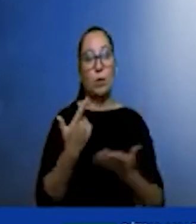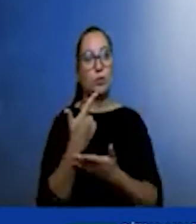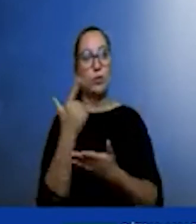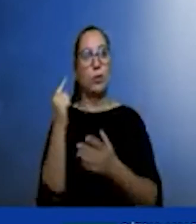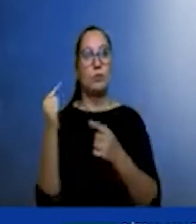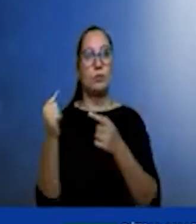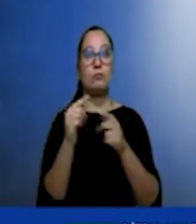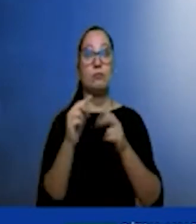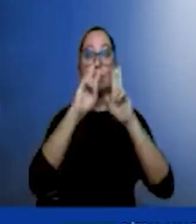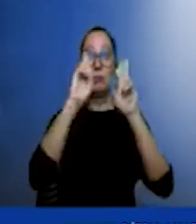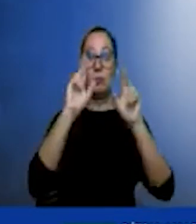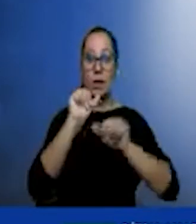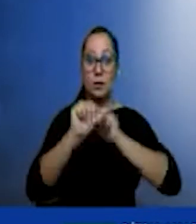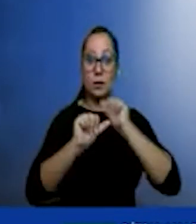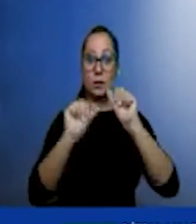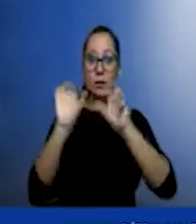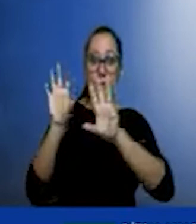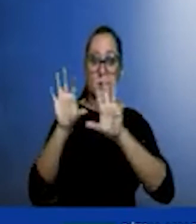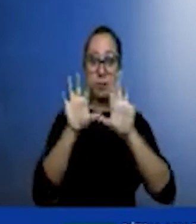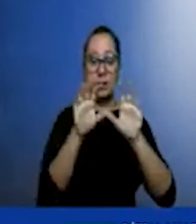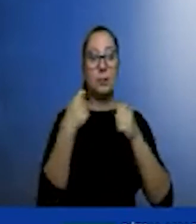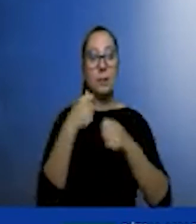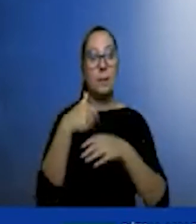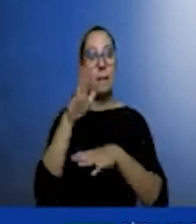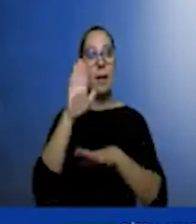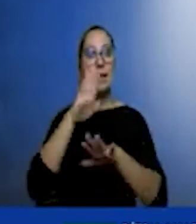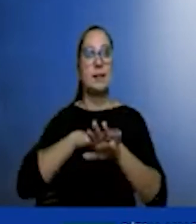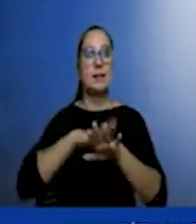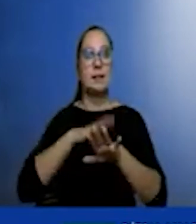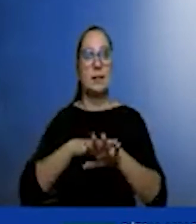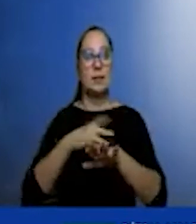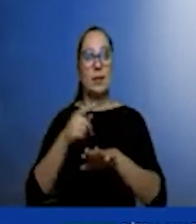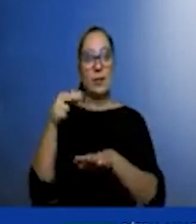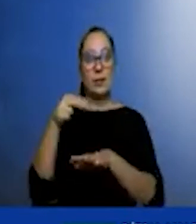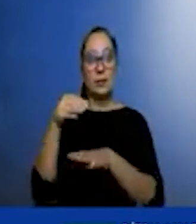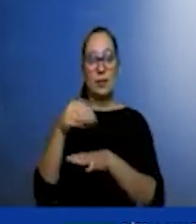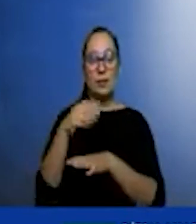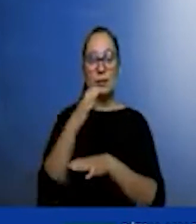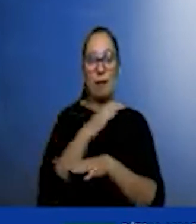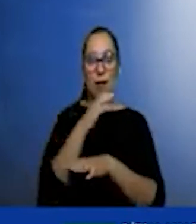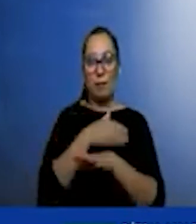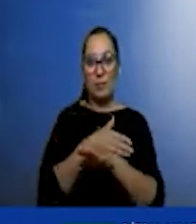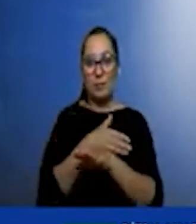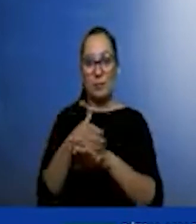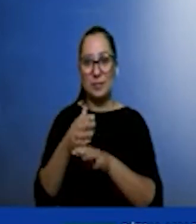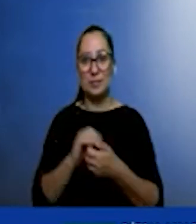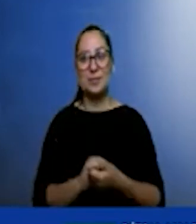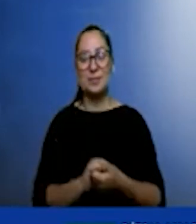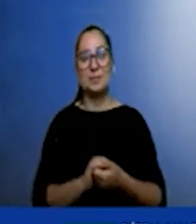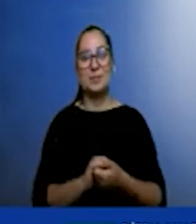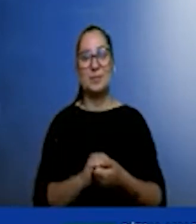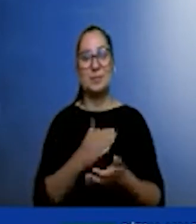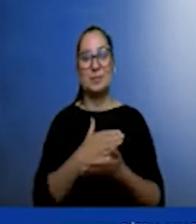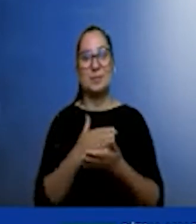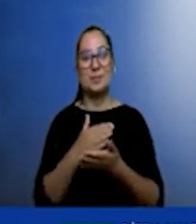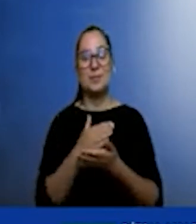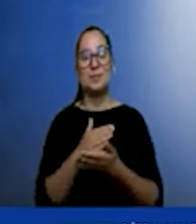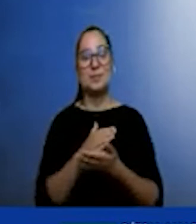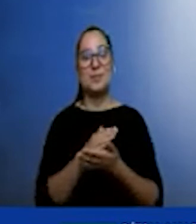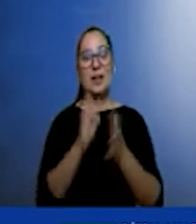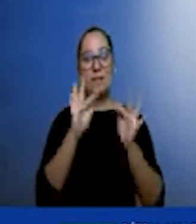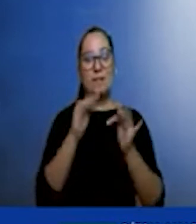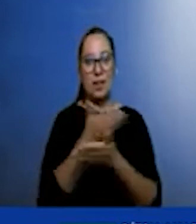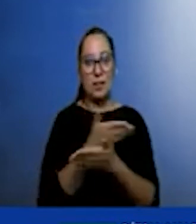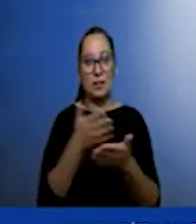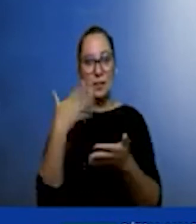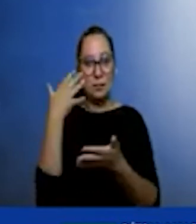a gente precisa aí de mais tempo. Mas temos só 2 minutos aí restando. Queria já iniciar uma rodada final com a Fernanda, para que a